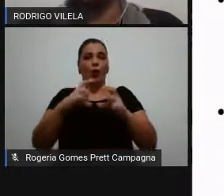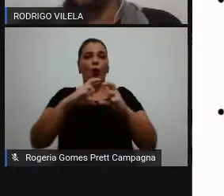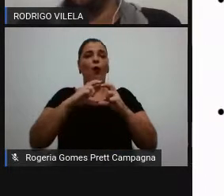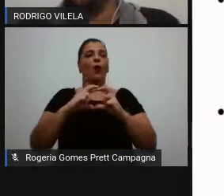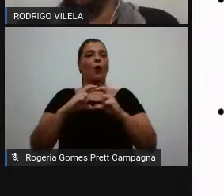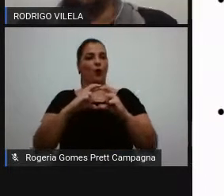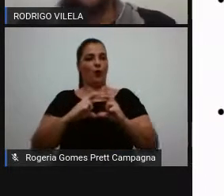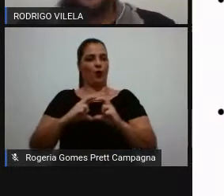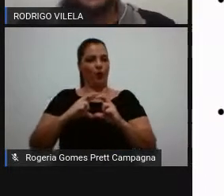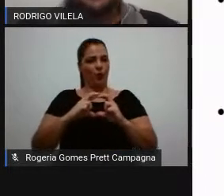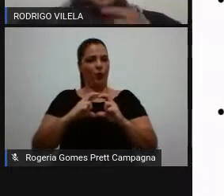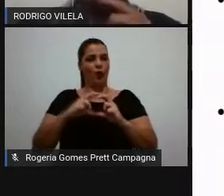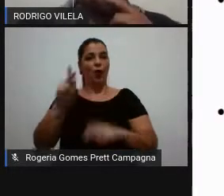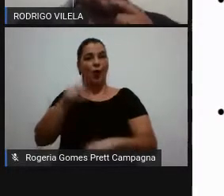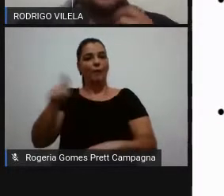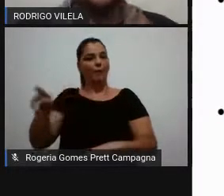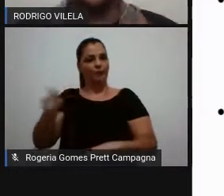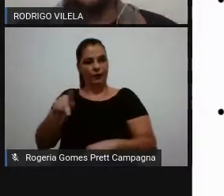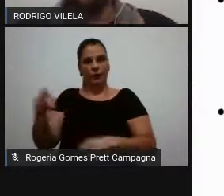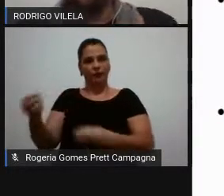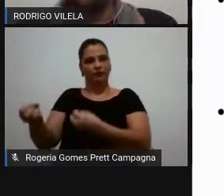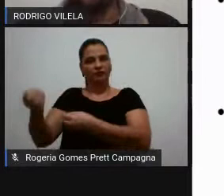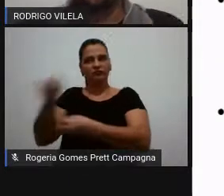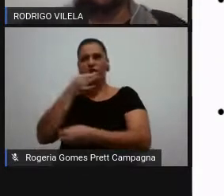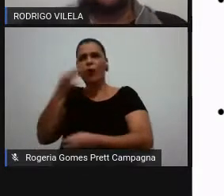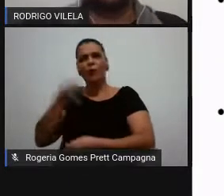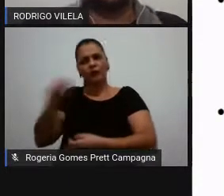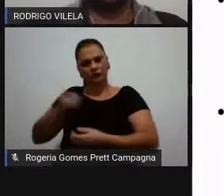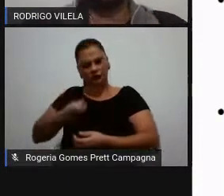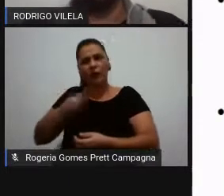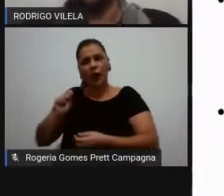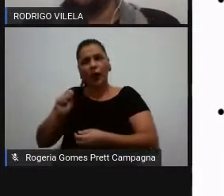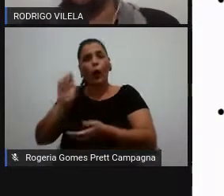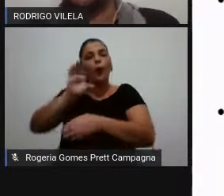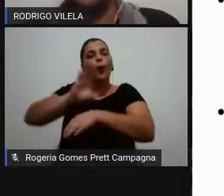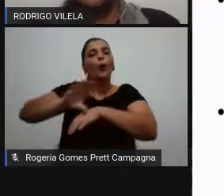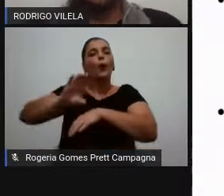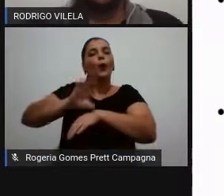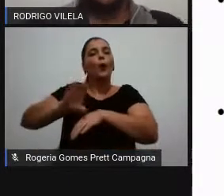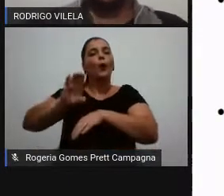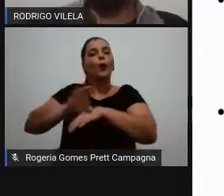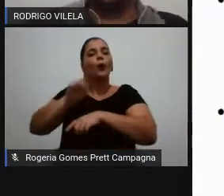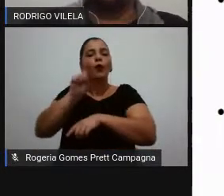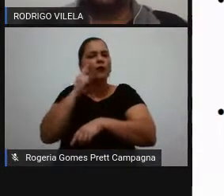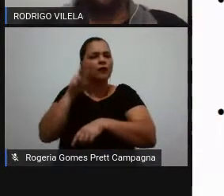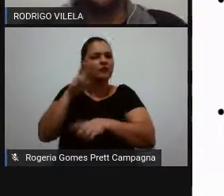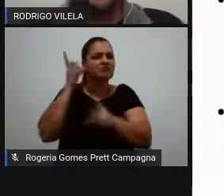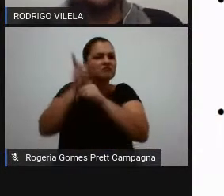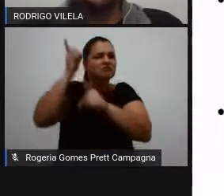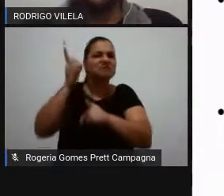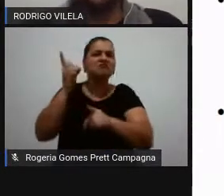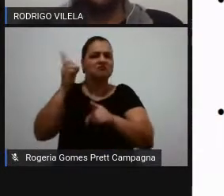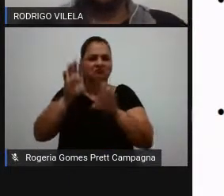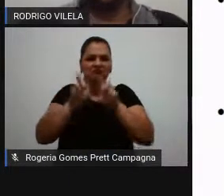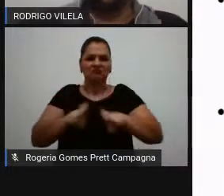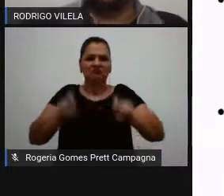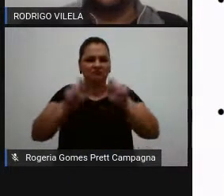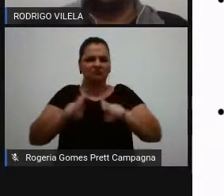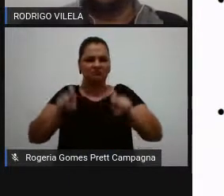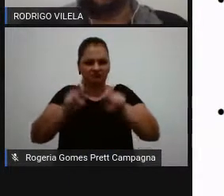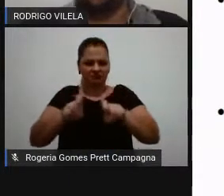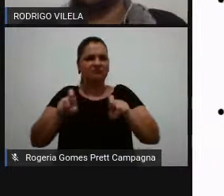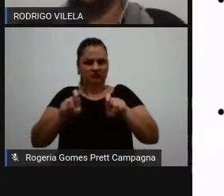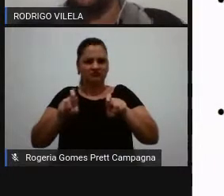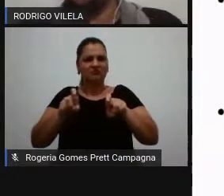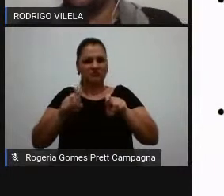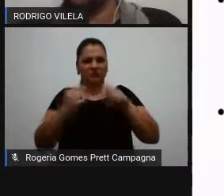o professor André indicou, um curso que ele tinha descoberto na internet, o IFE estava ofertando, do Google